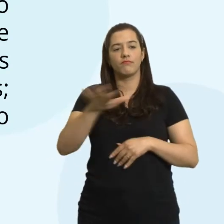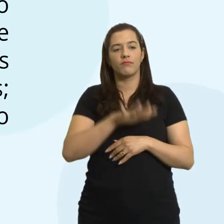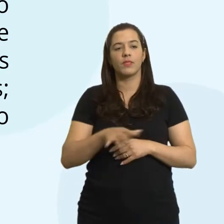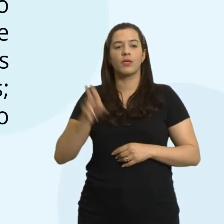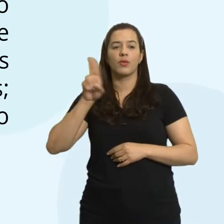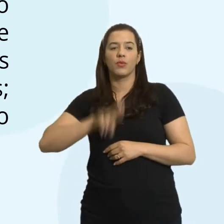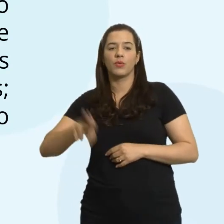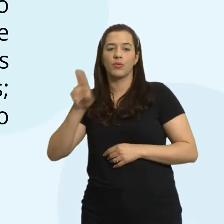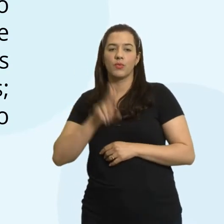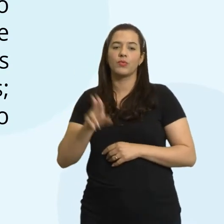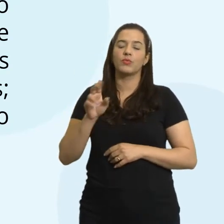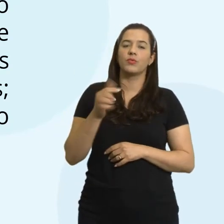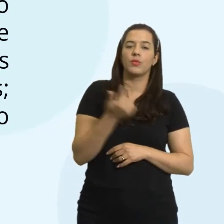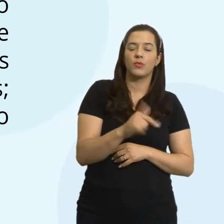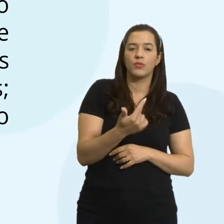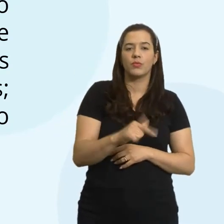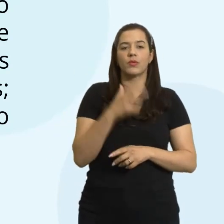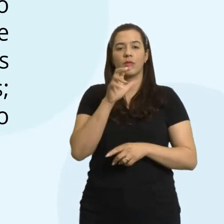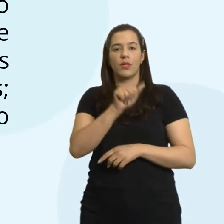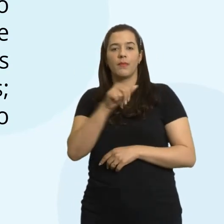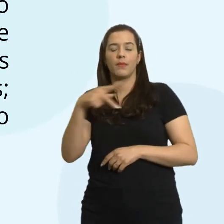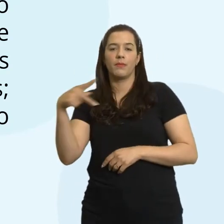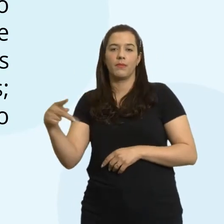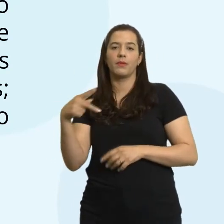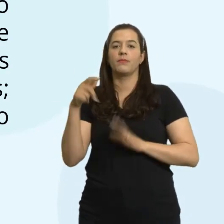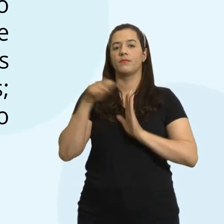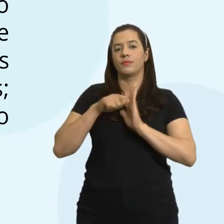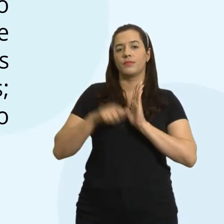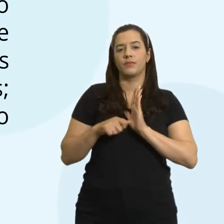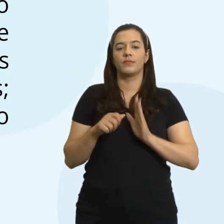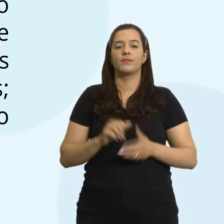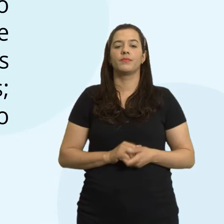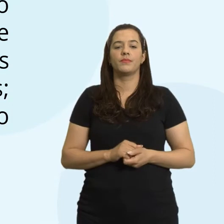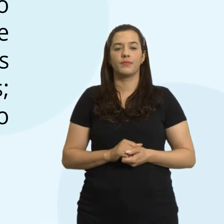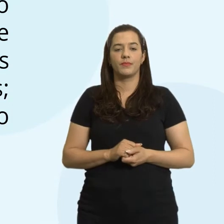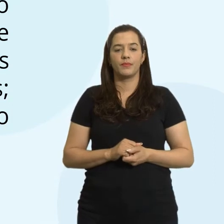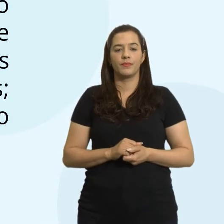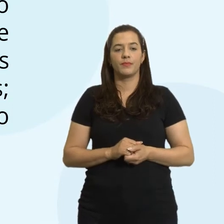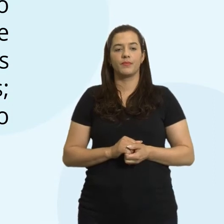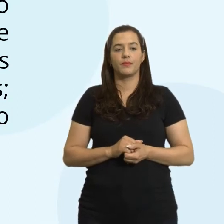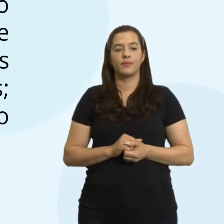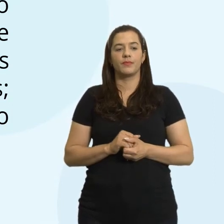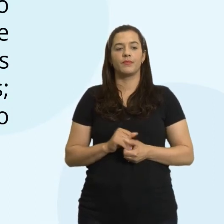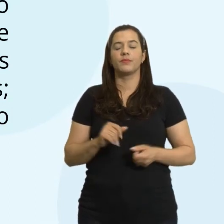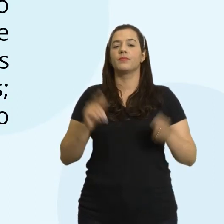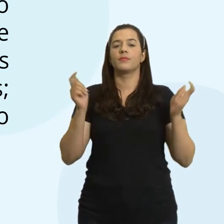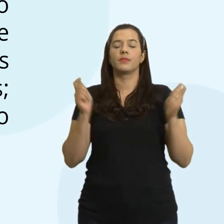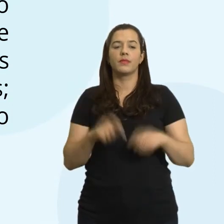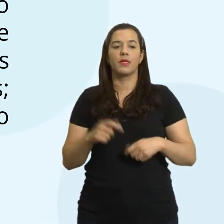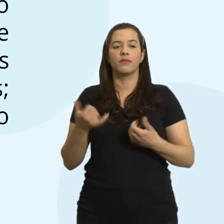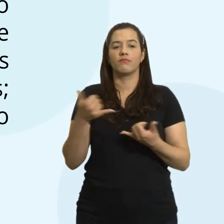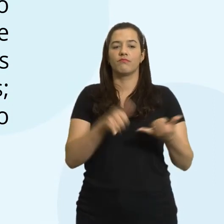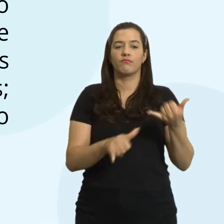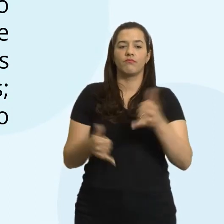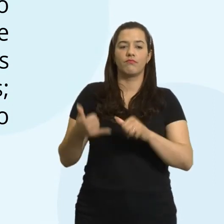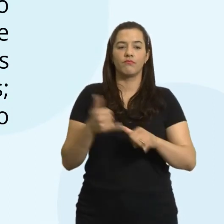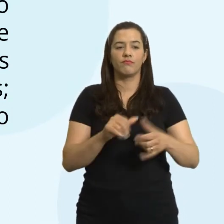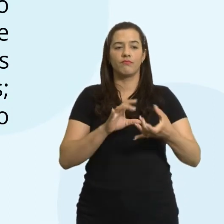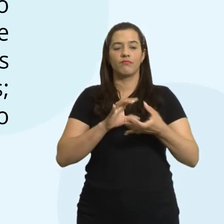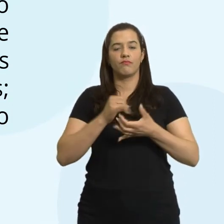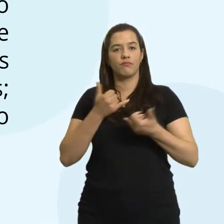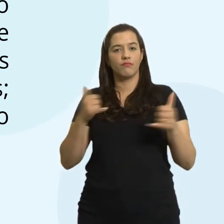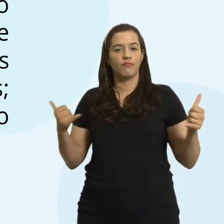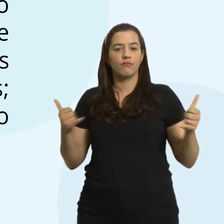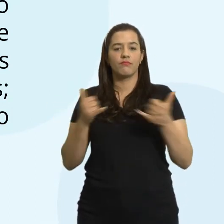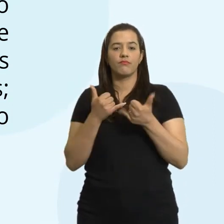uso de dispositivos e aplicativos digitais. Bom, aqui nós podemos falar de ligações químicas, das forças